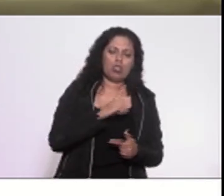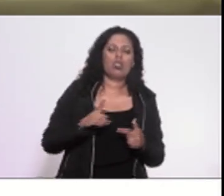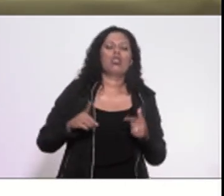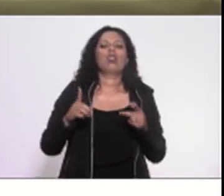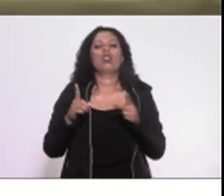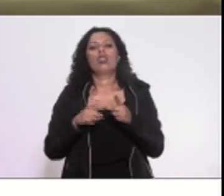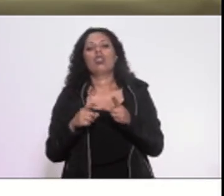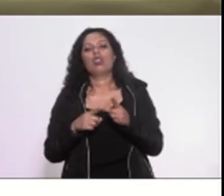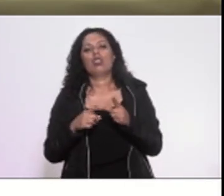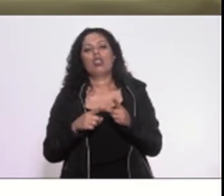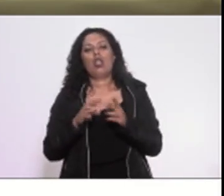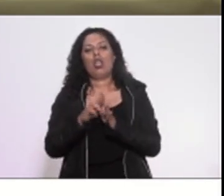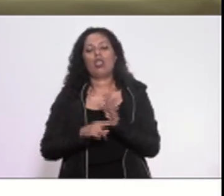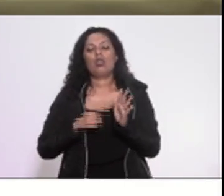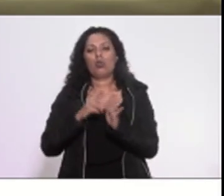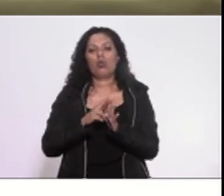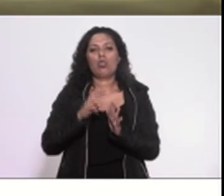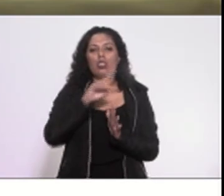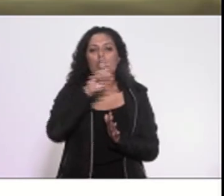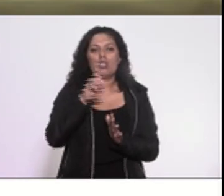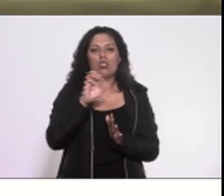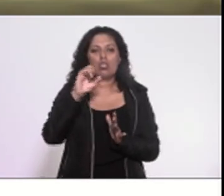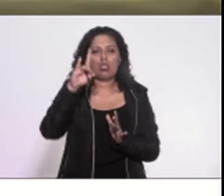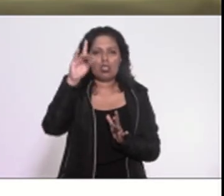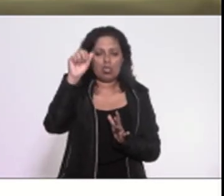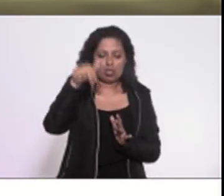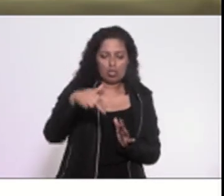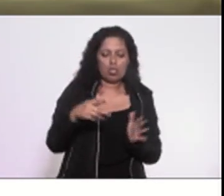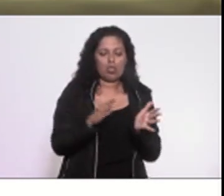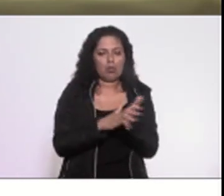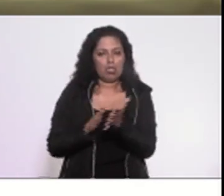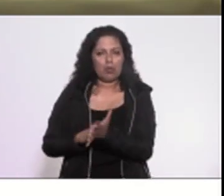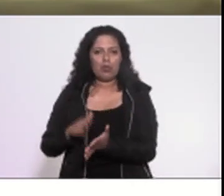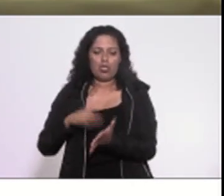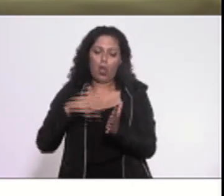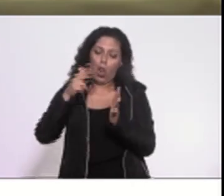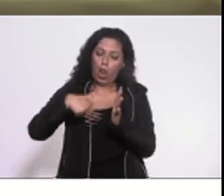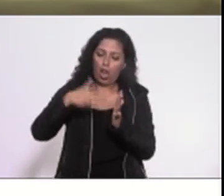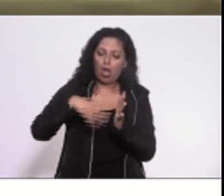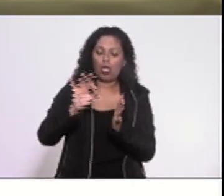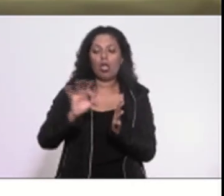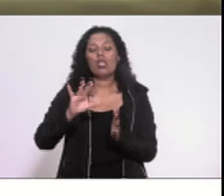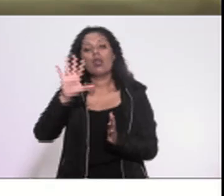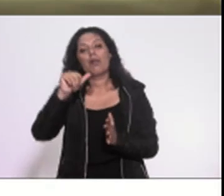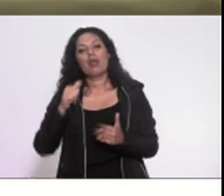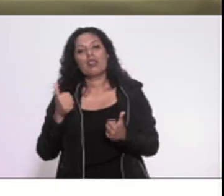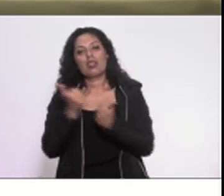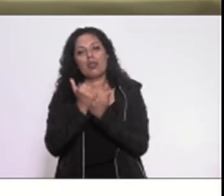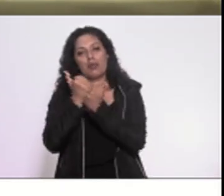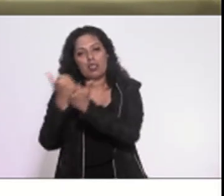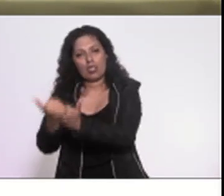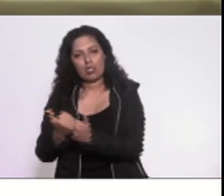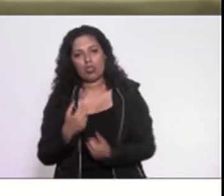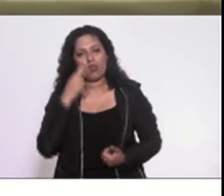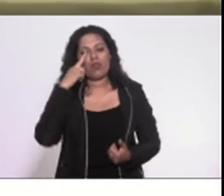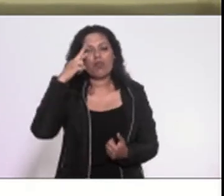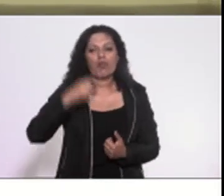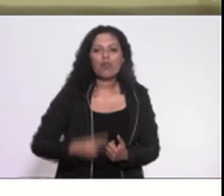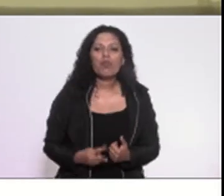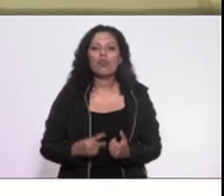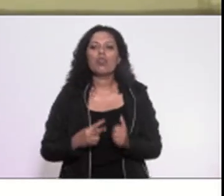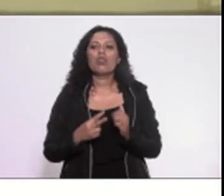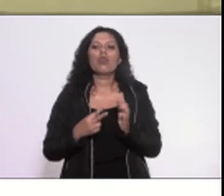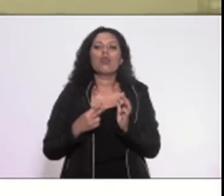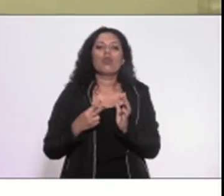pelo relatório. Eu ainda não tive a oportunidade de ler, claro, mas a minha assessoria aqui, aluna também incansável, conseguiu